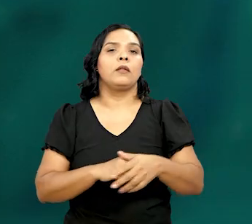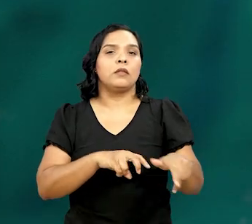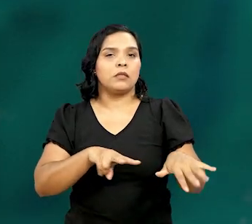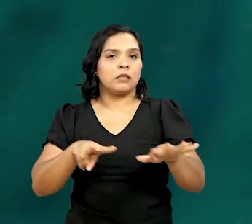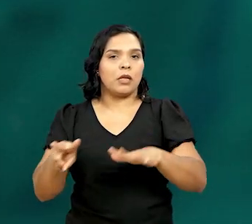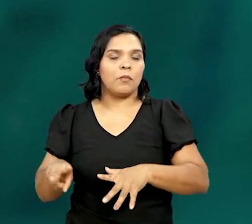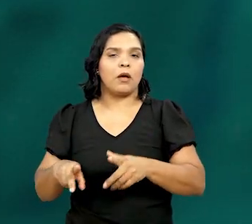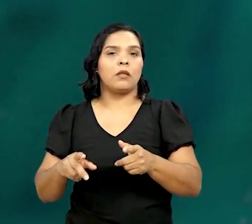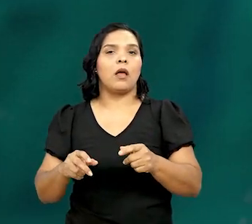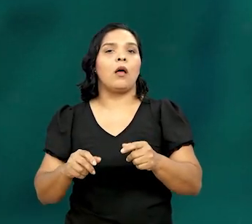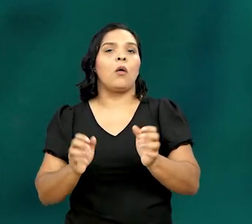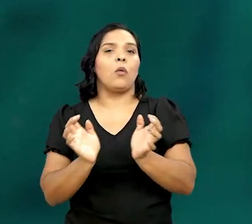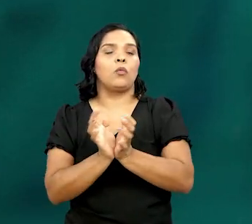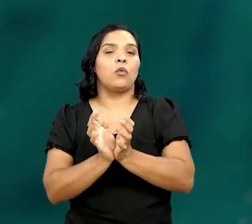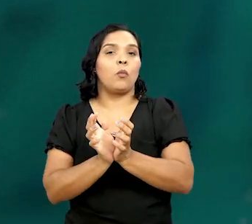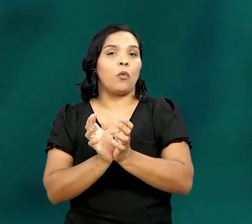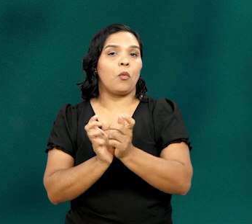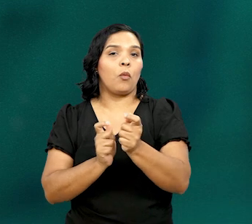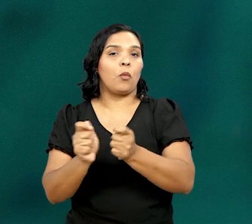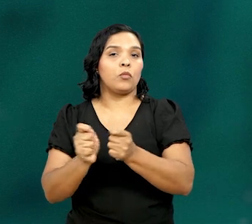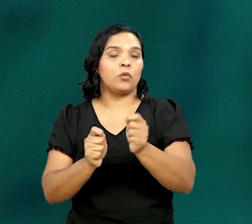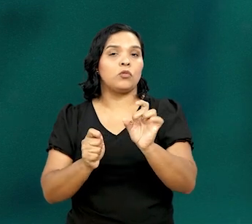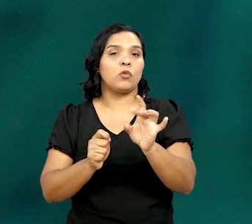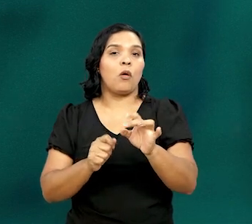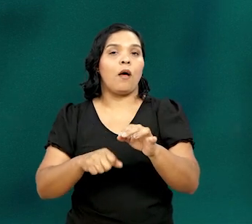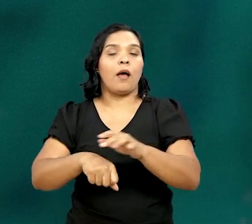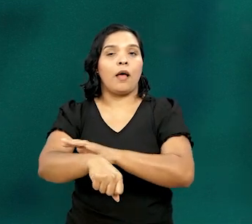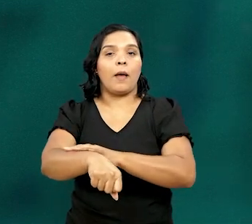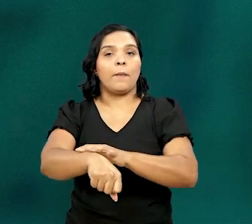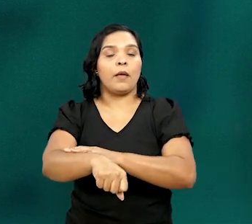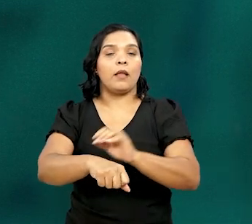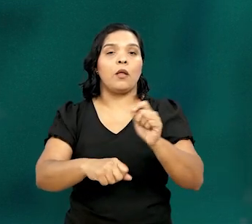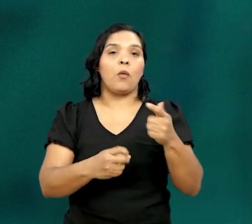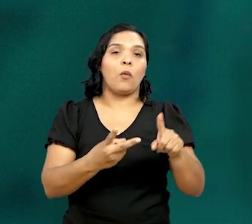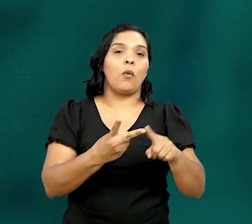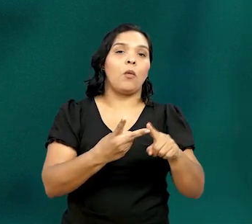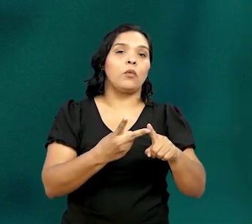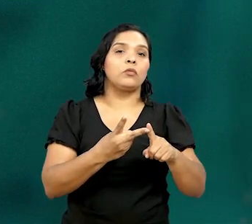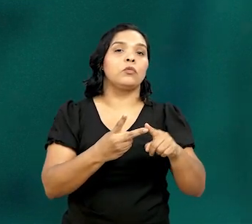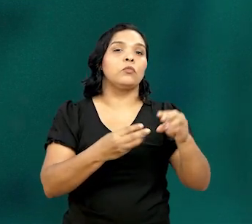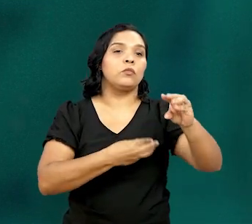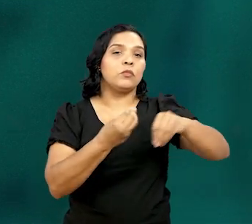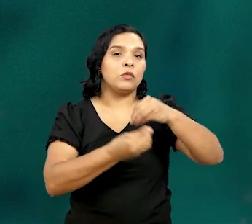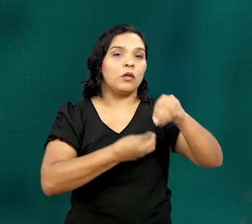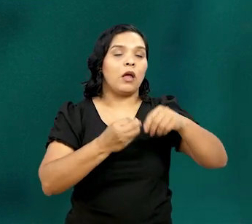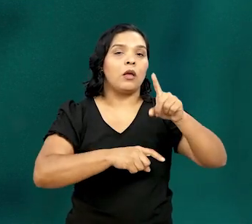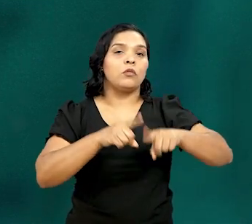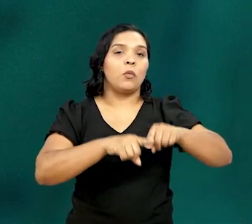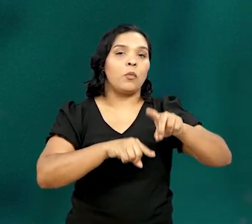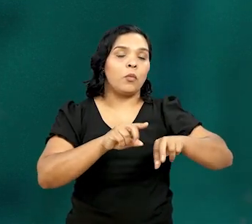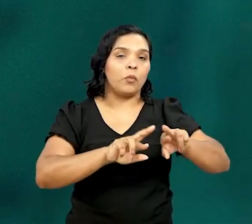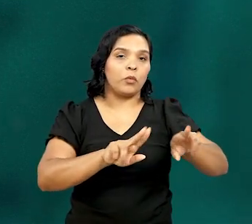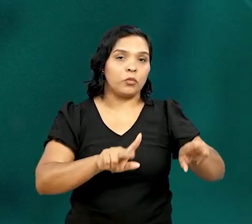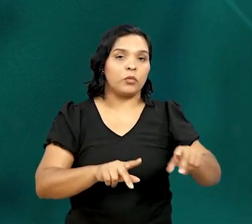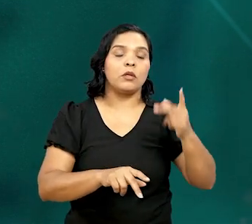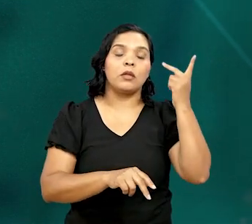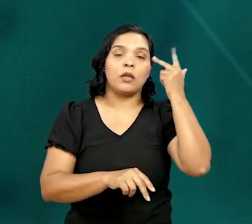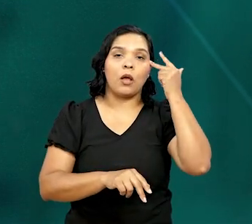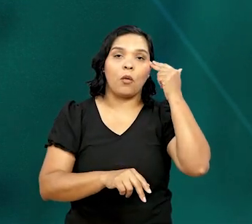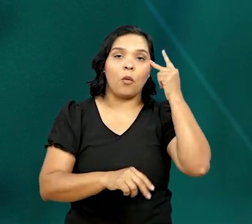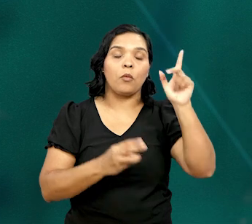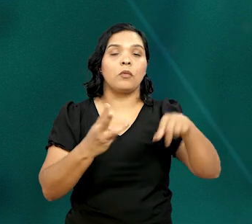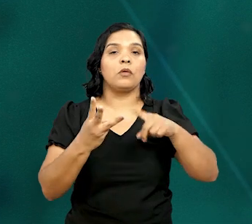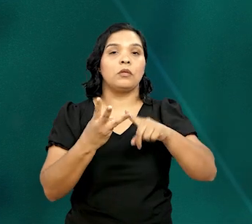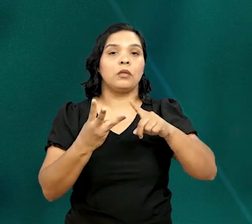semana. Um grupo controle recebeu apenas água na pele, outro recebeu o banho de lua com água oxigenada e amônia, que é o mais